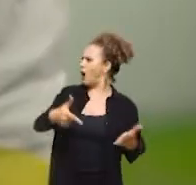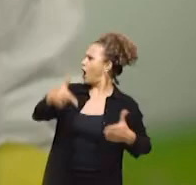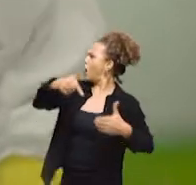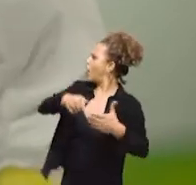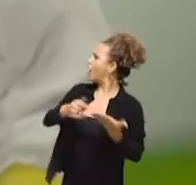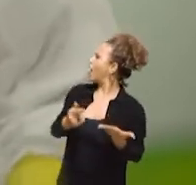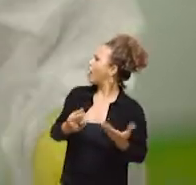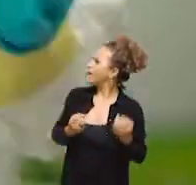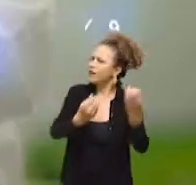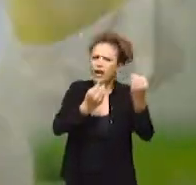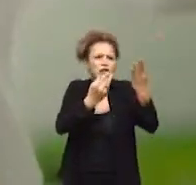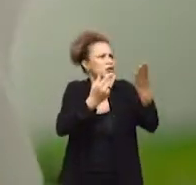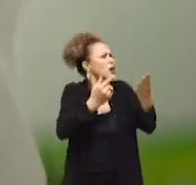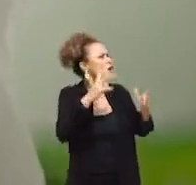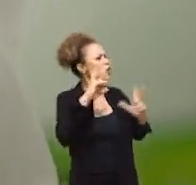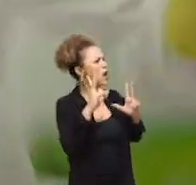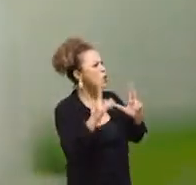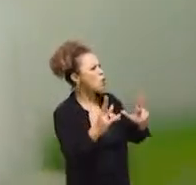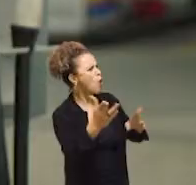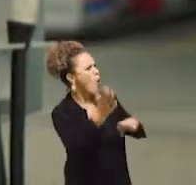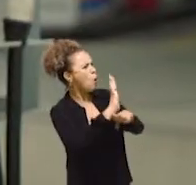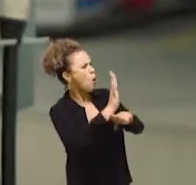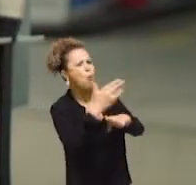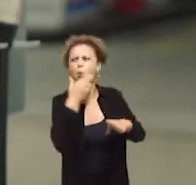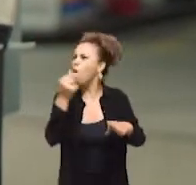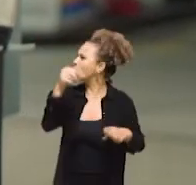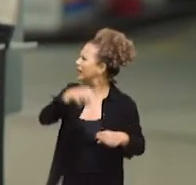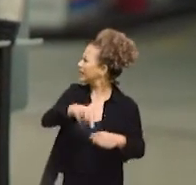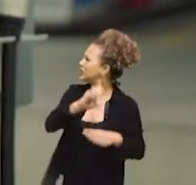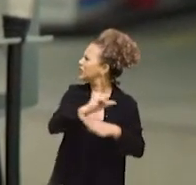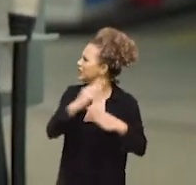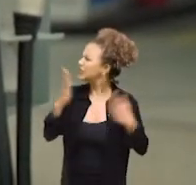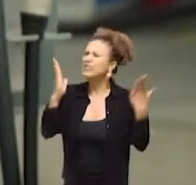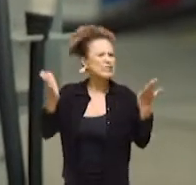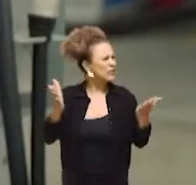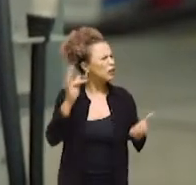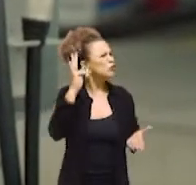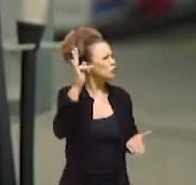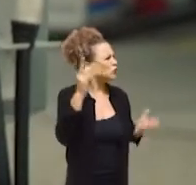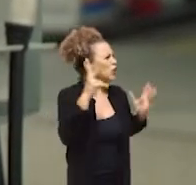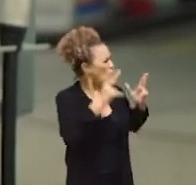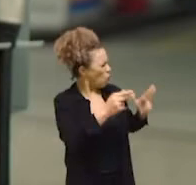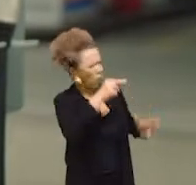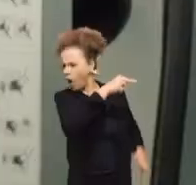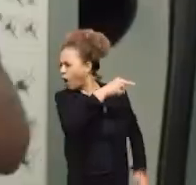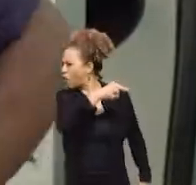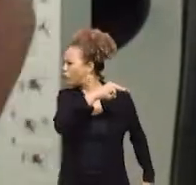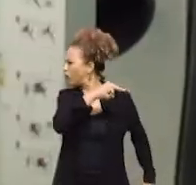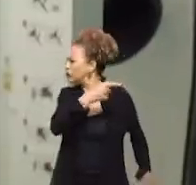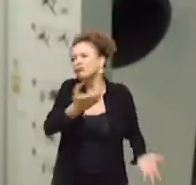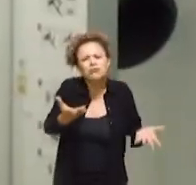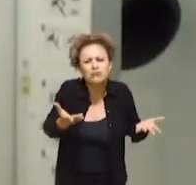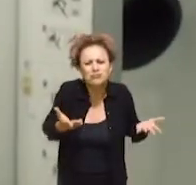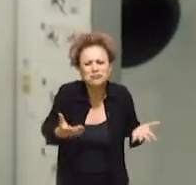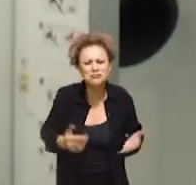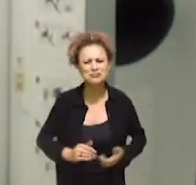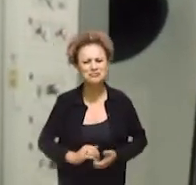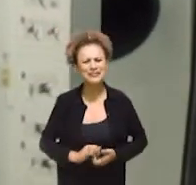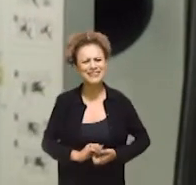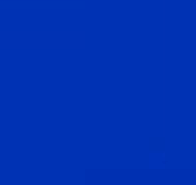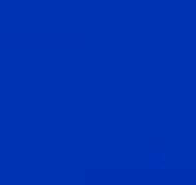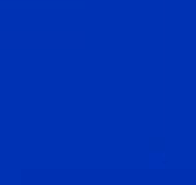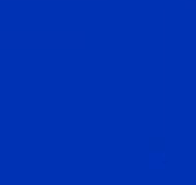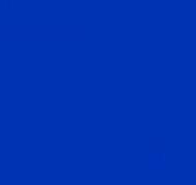Ei, completa que a viagem é longa. E aqui em Santa Catarina, o futuro já chegou. Ué, mas esse não é o cara do